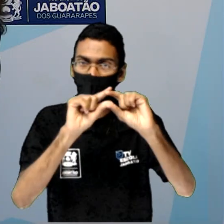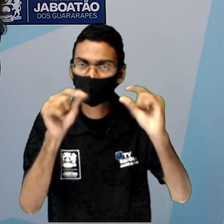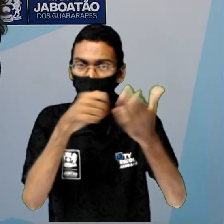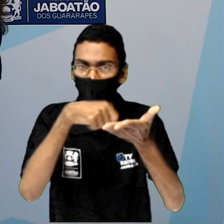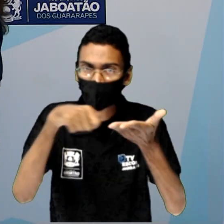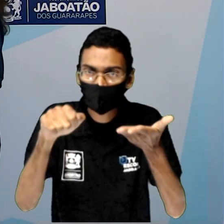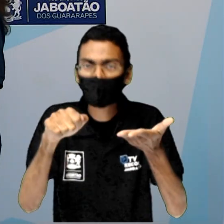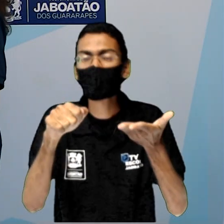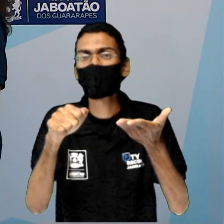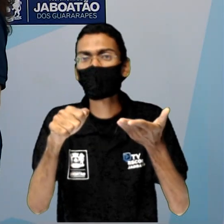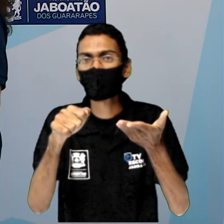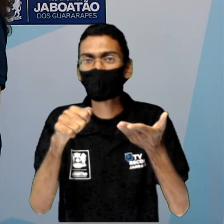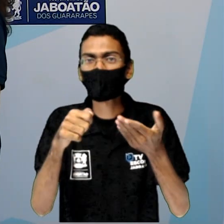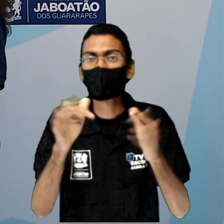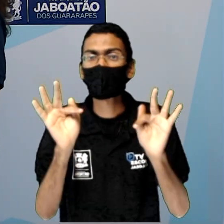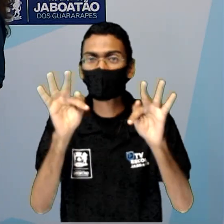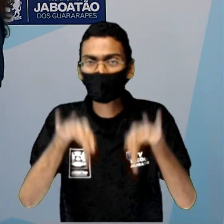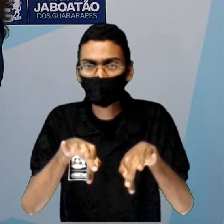D.